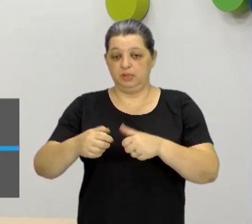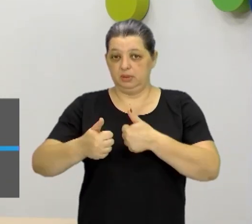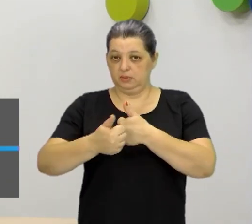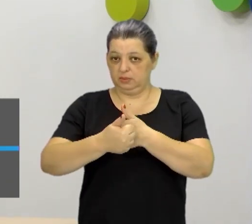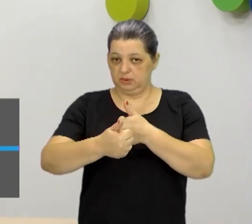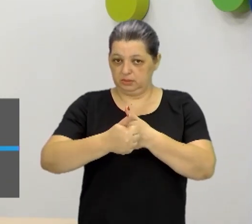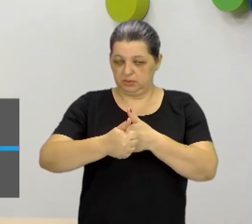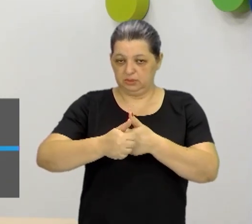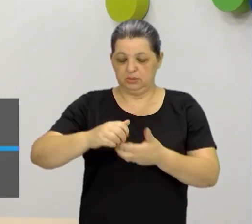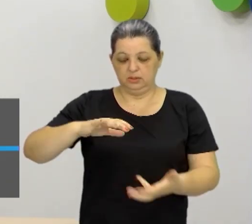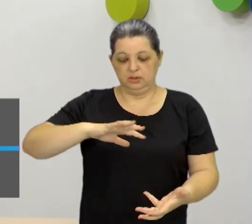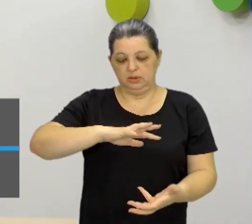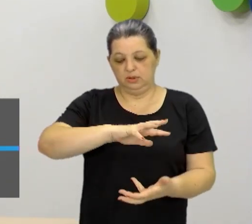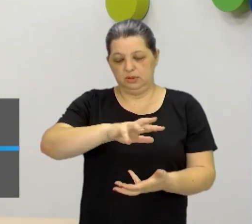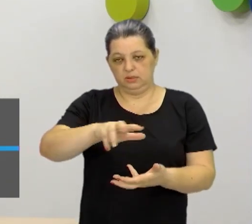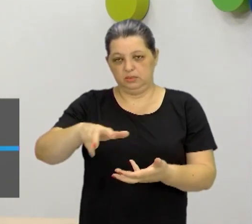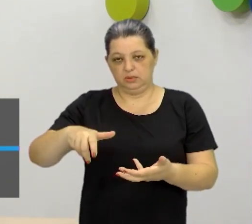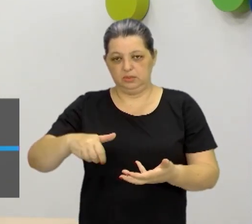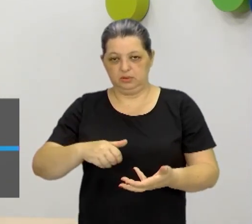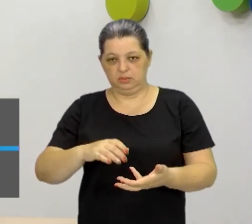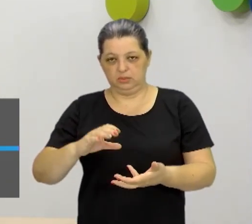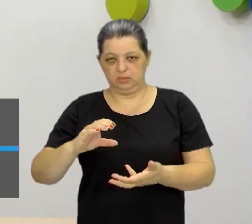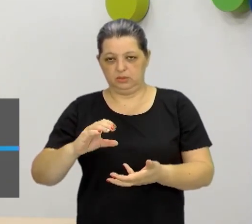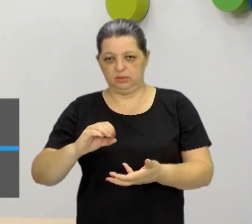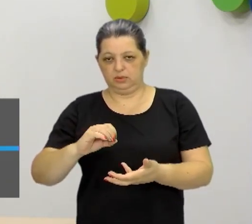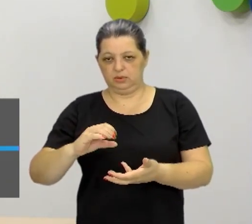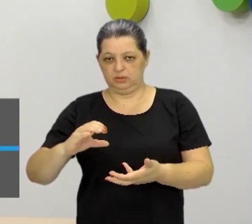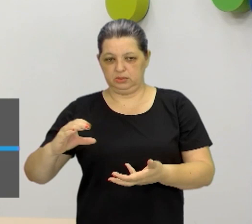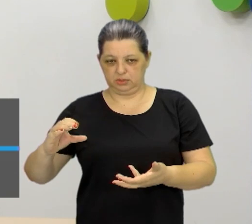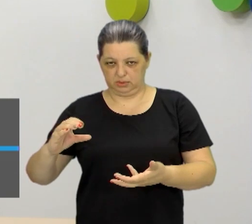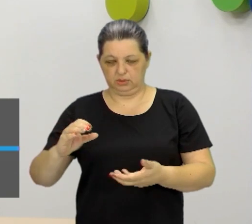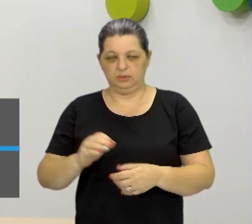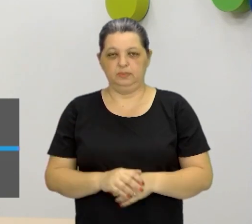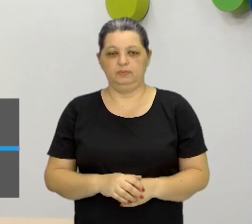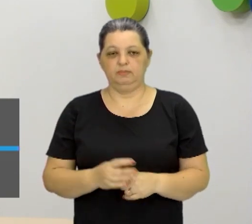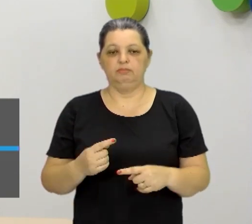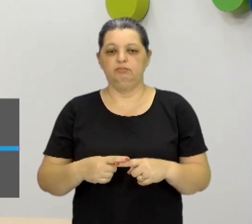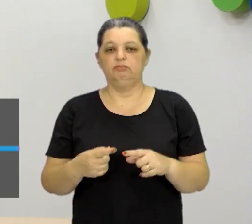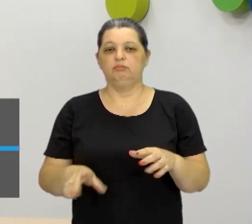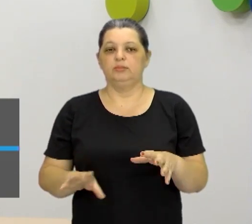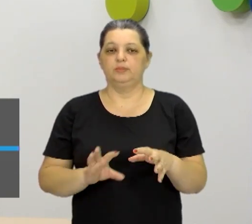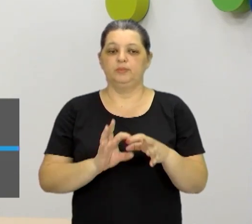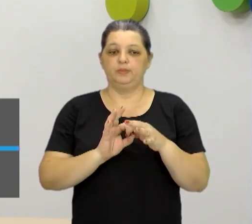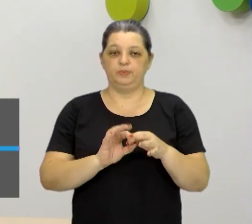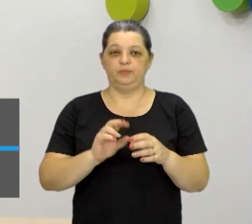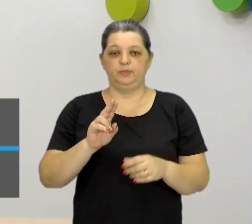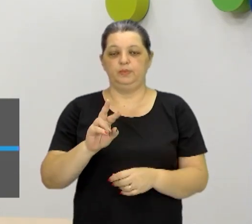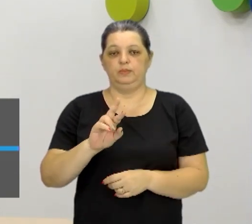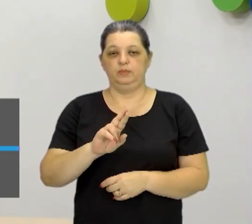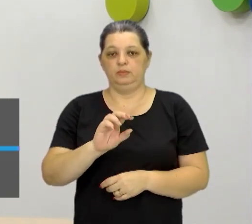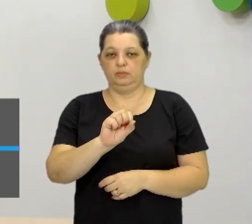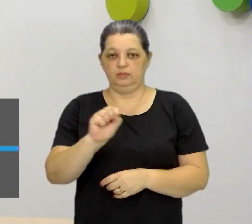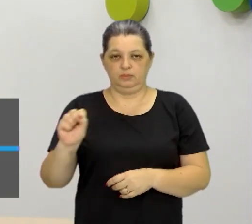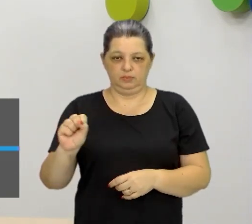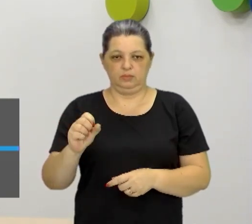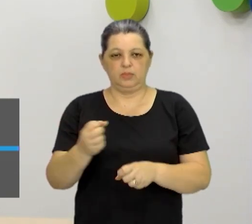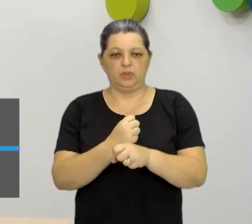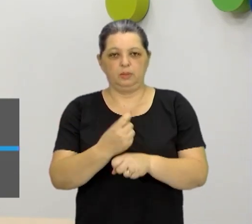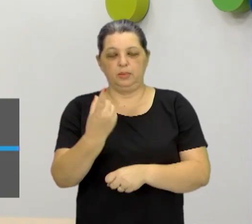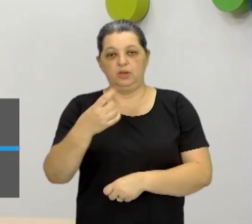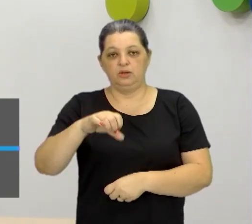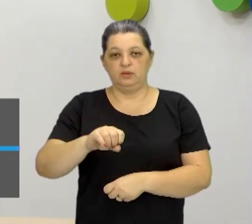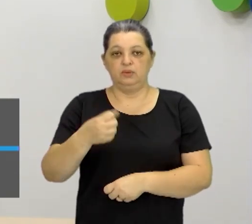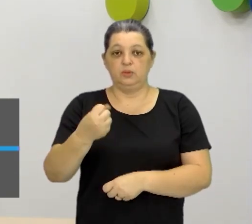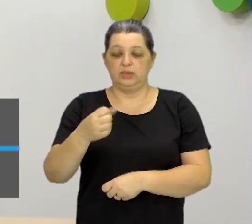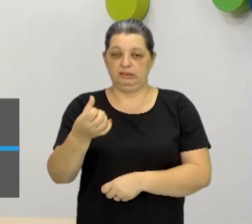tudo vai ocasionar o desmantelamento da União Soviética. Aí a gente tem também, em 86, lá na